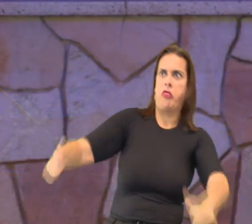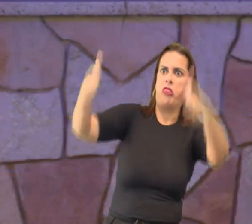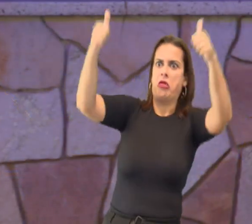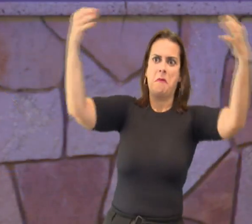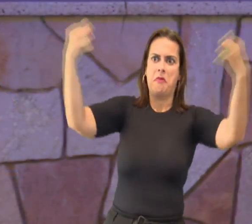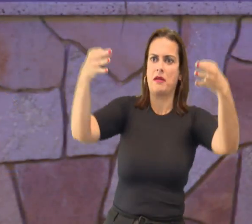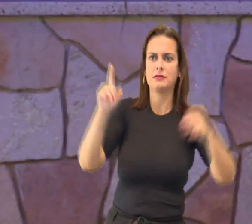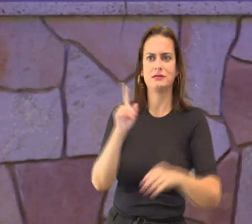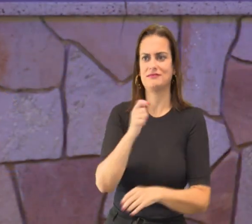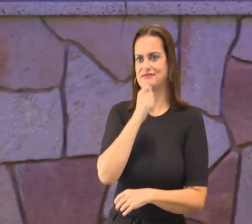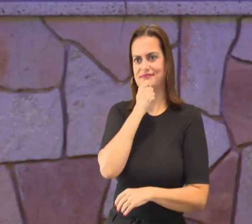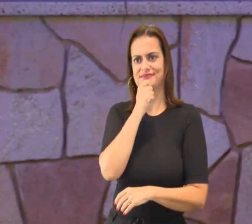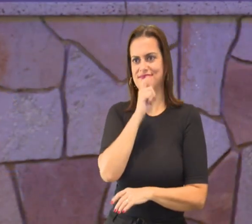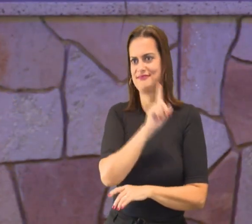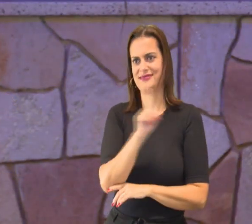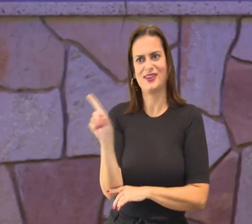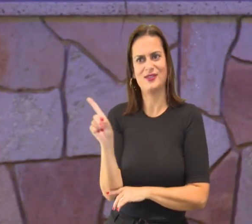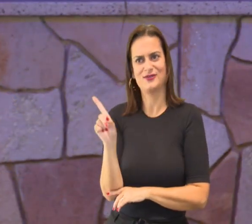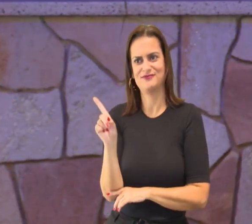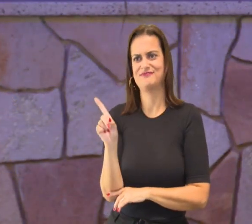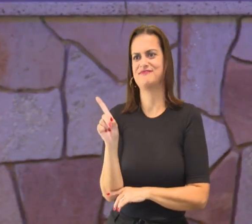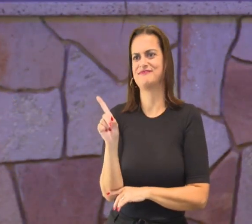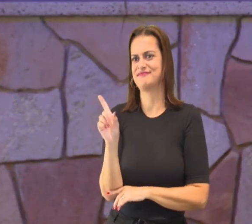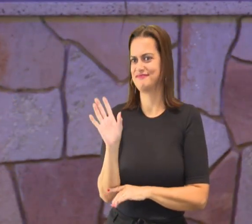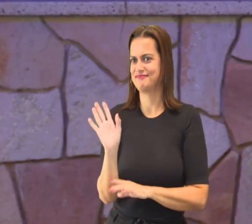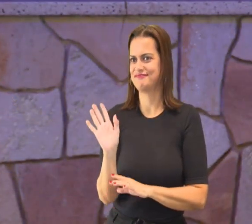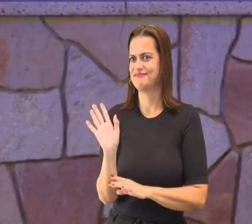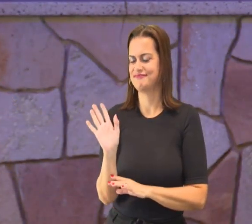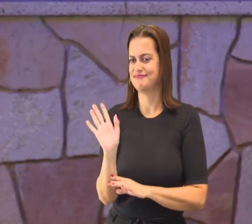boa, tão bem preparada, não era.